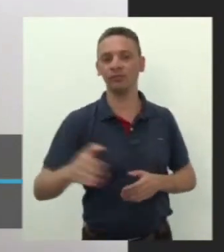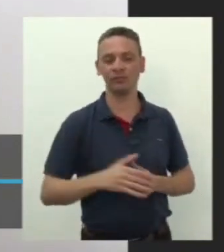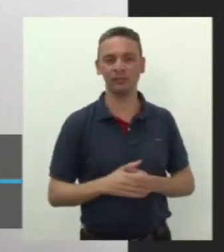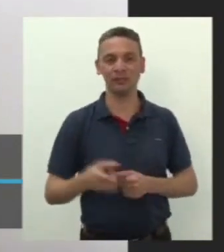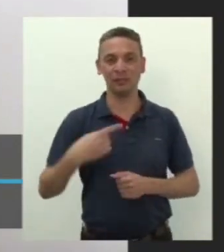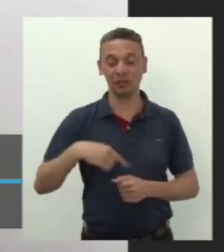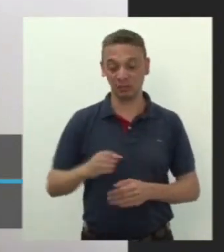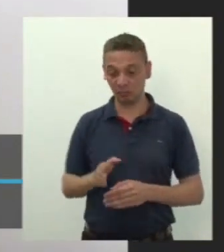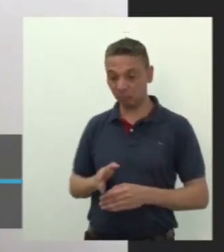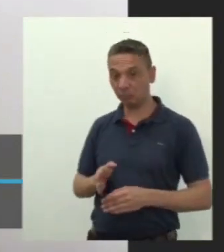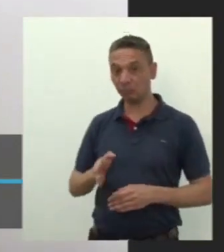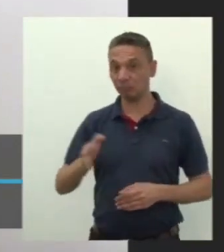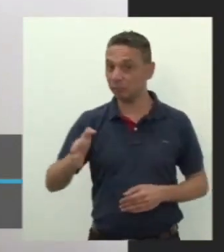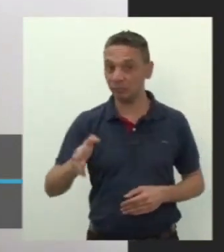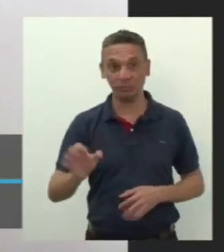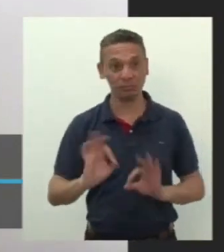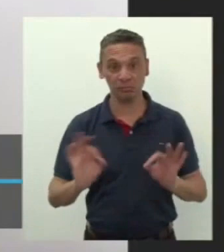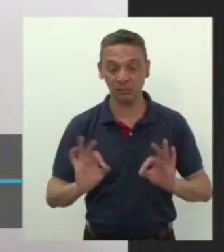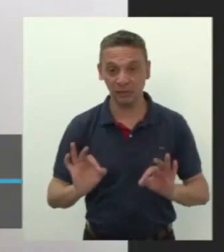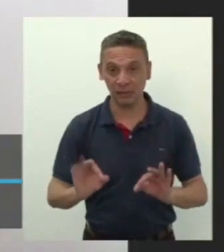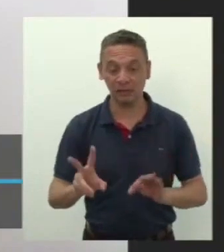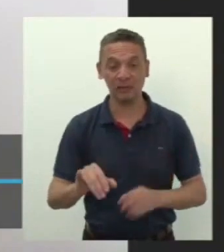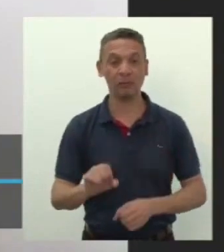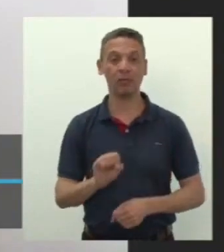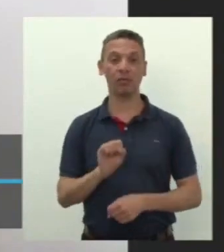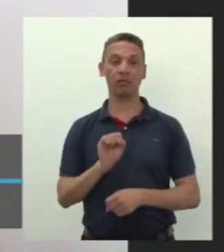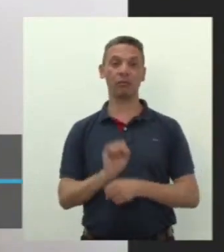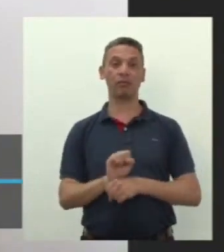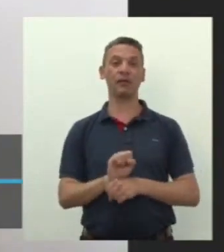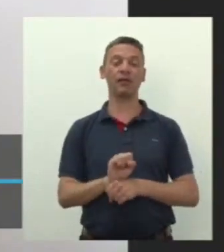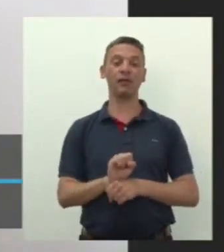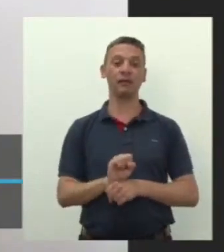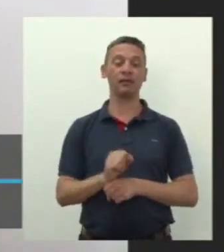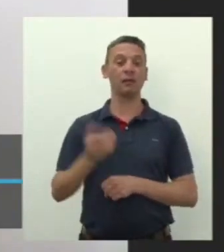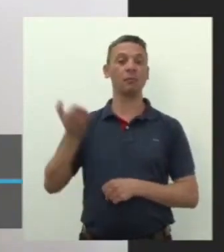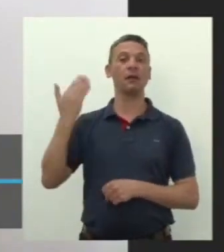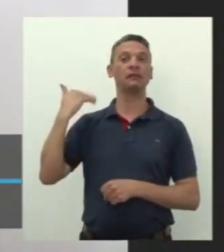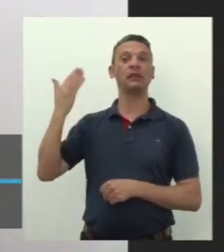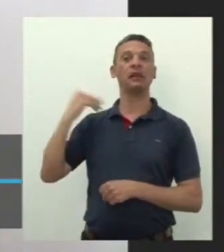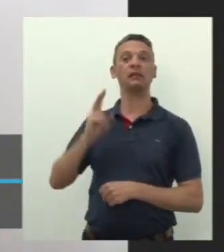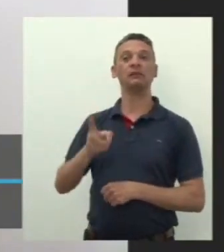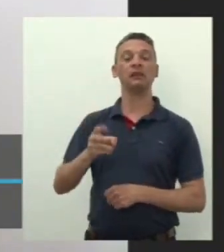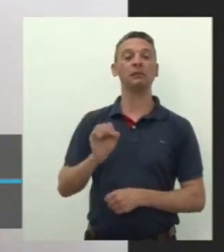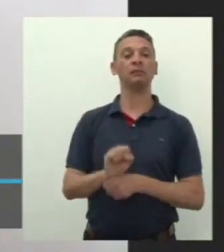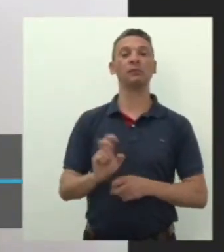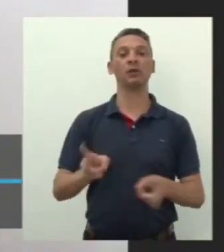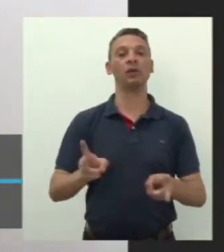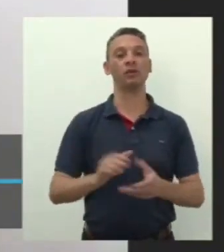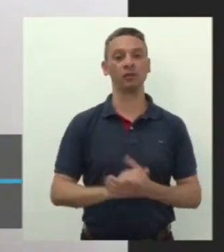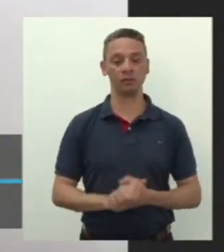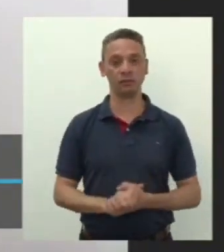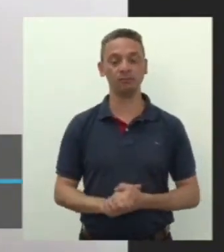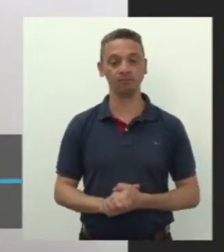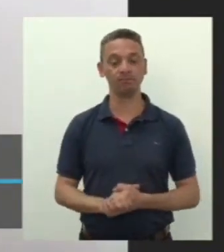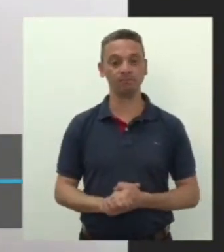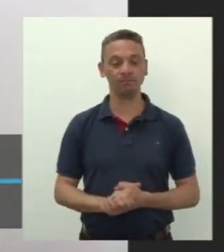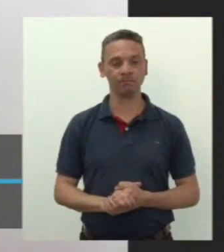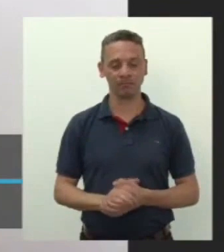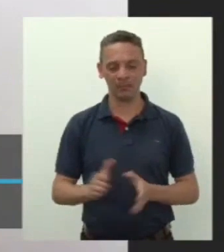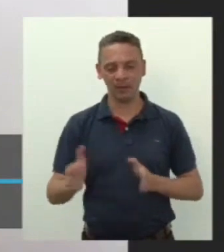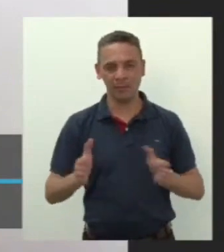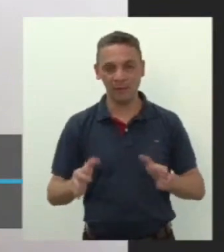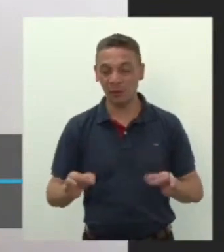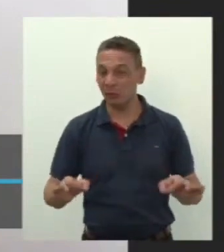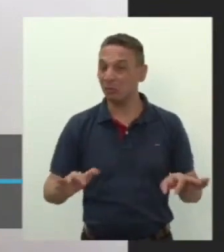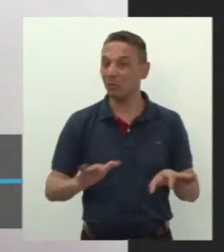fazê-la, teremos ficado para sempre à margem de nós mesmos. Depois de tudo isso,